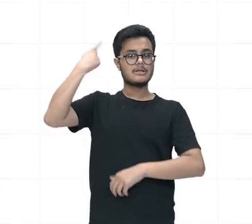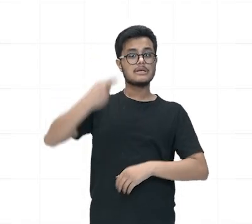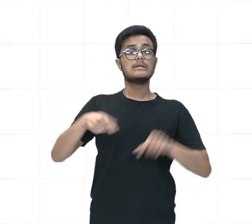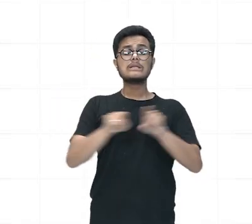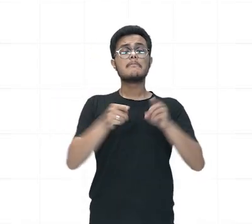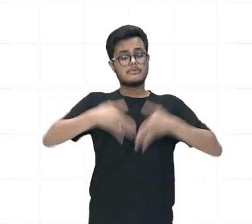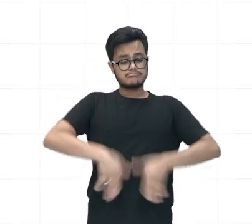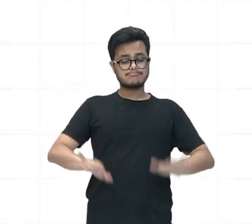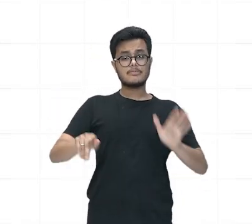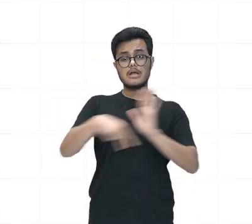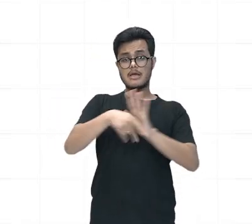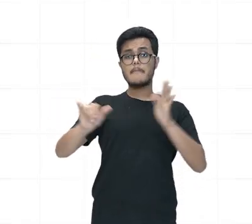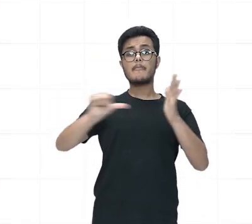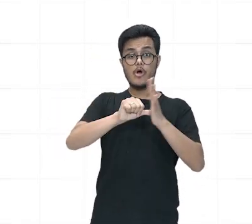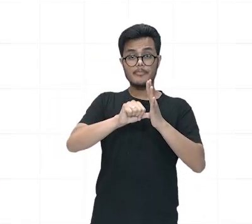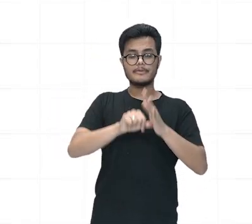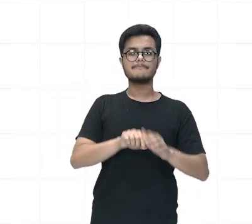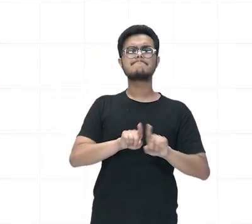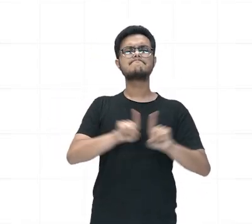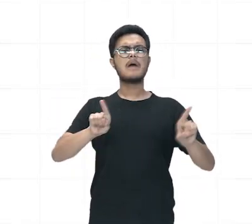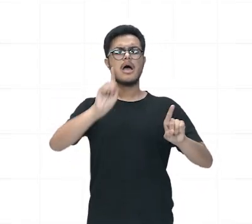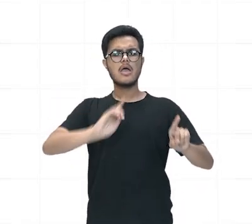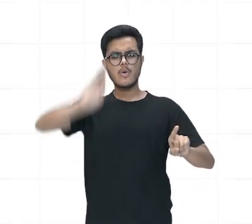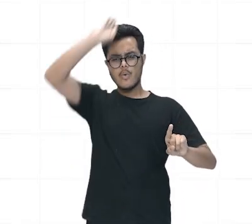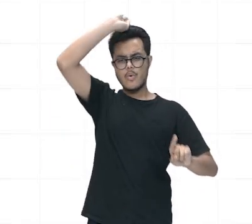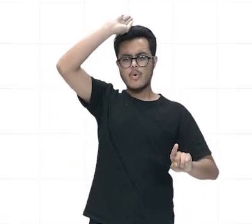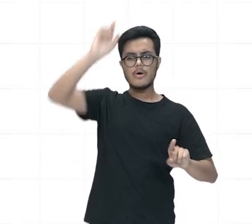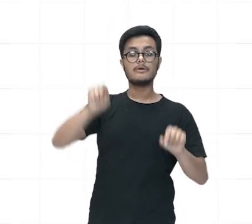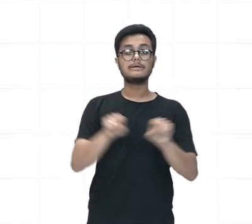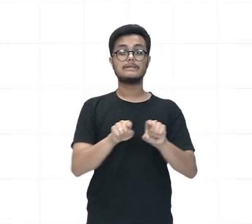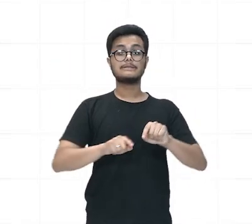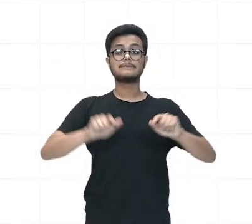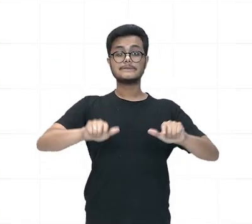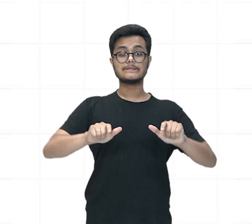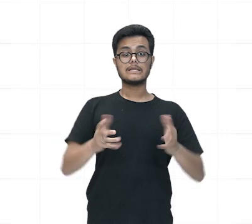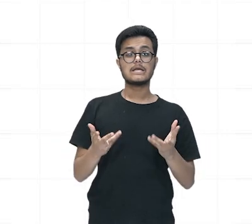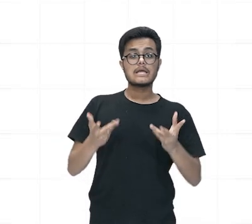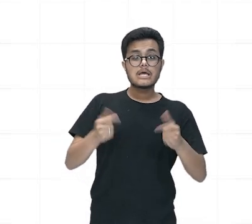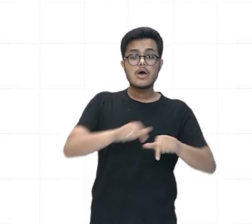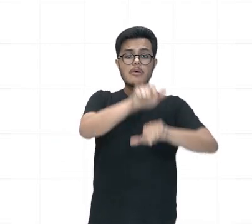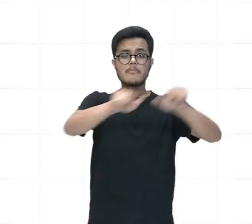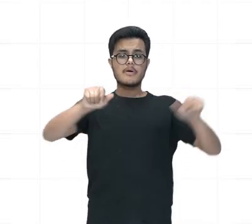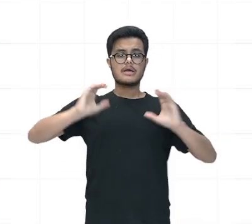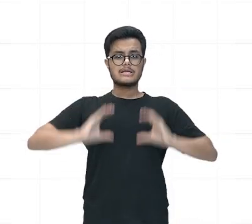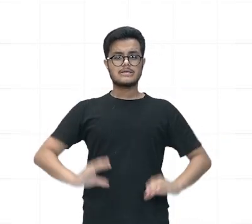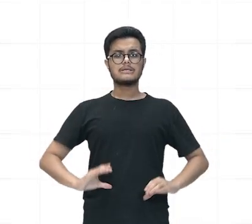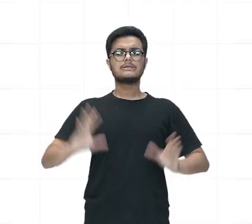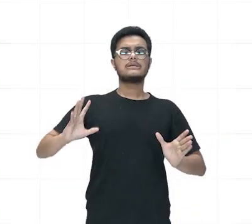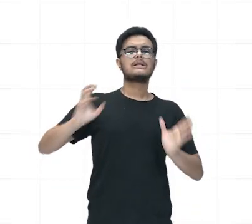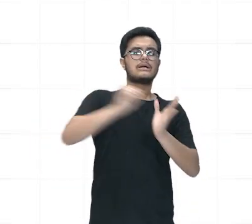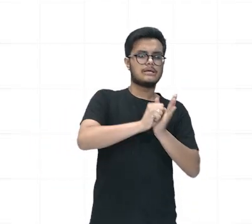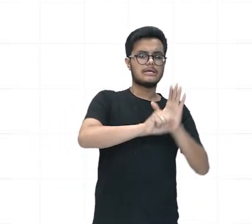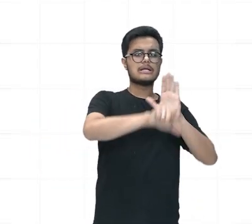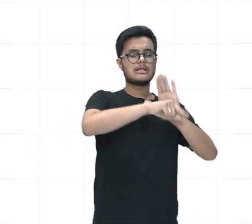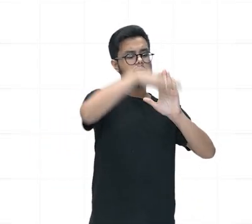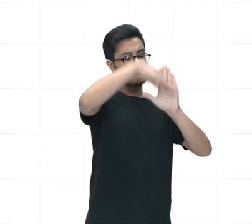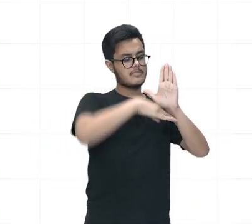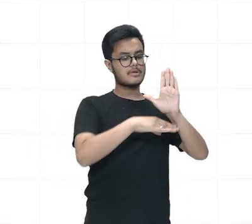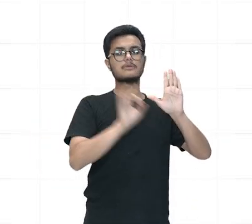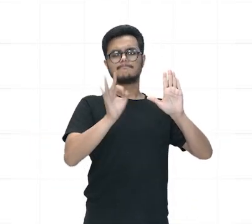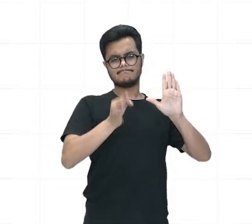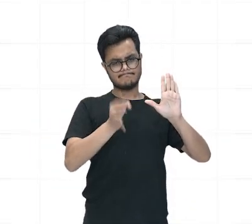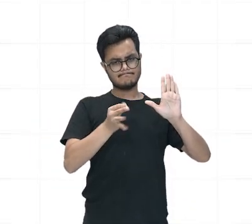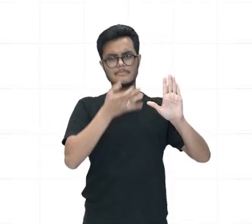e nascer em Atenas. Além disso, em Roma, era imperativo que todos os cidadãos fossem